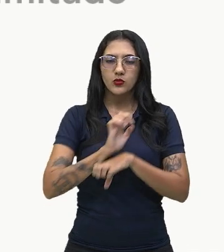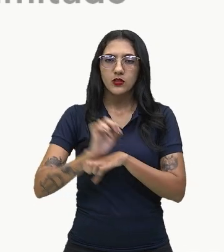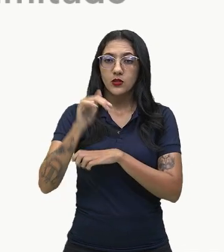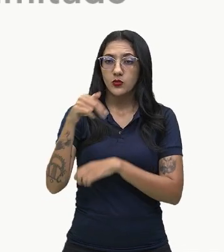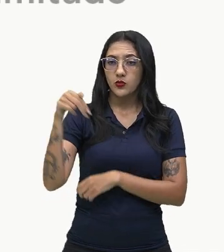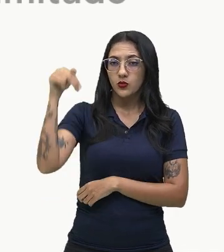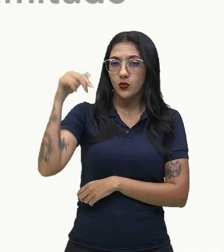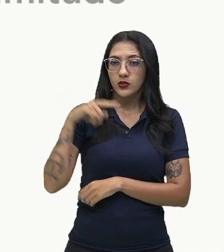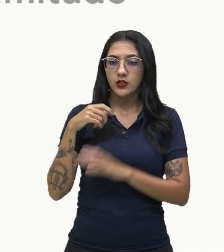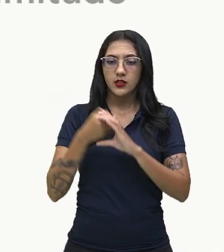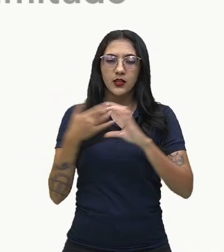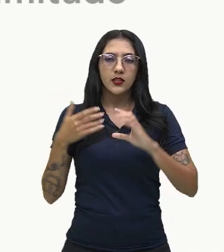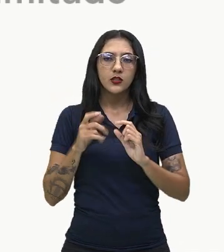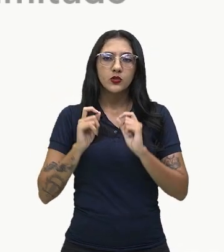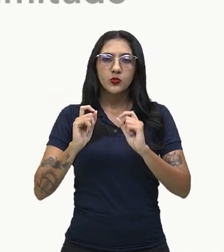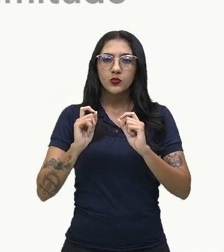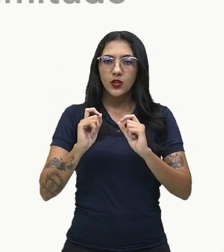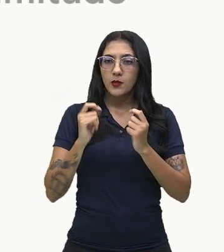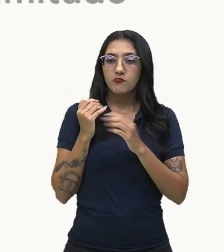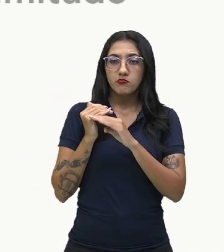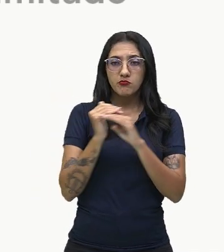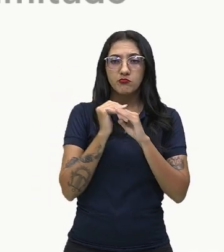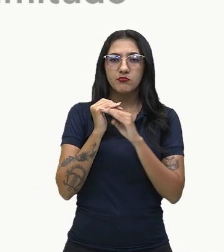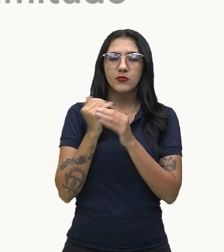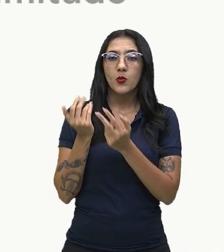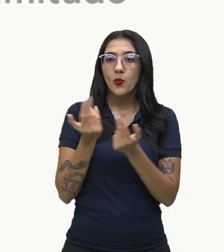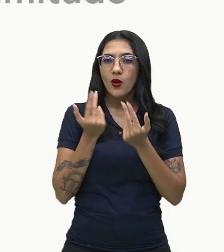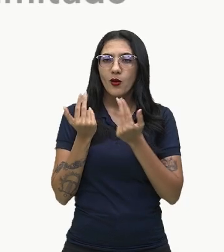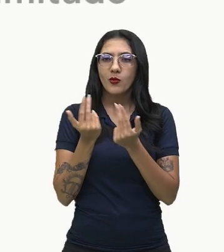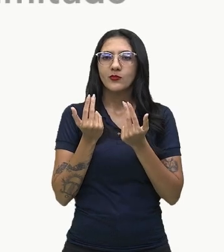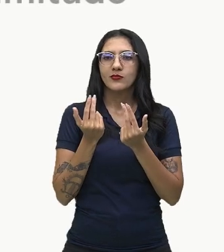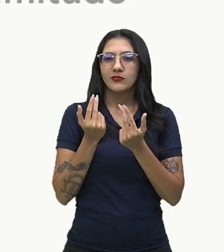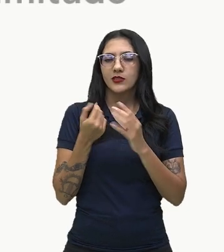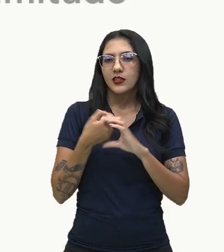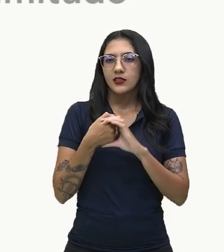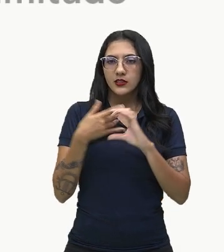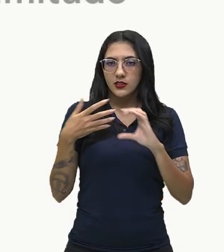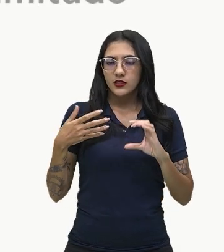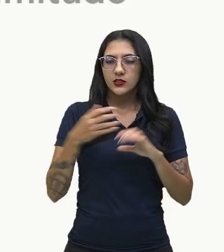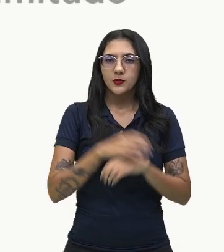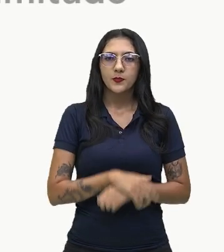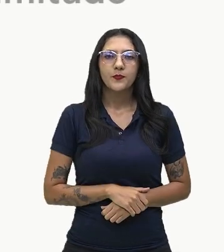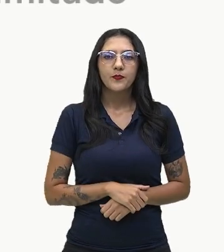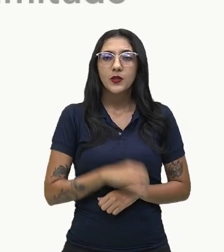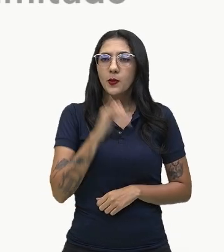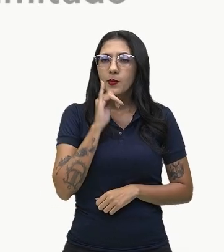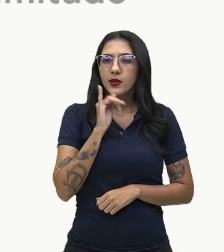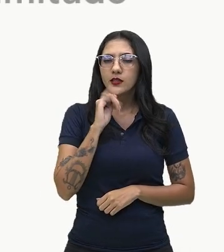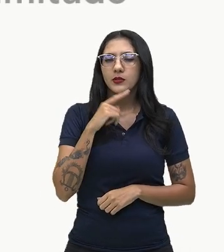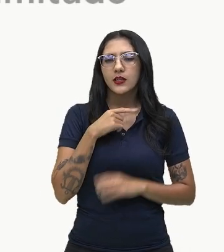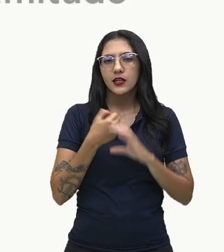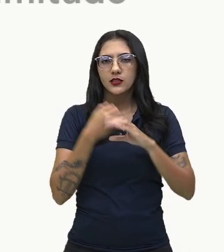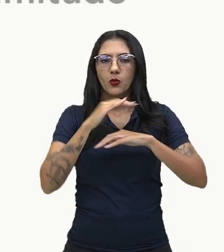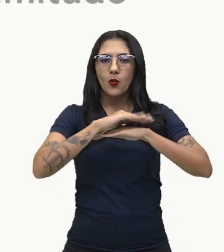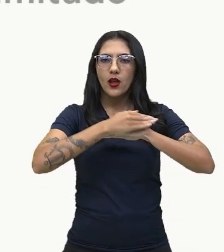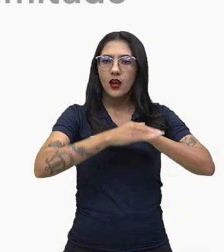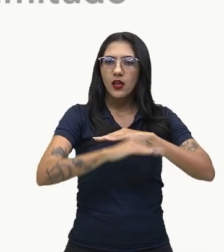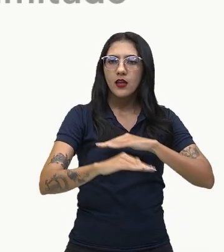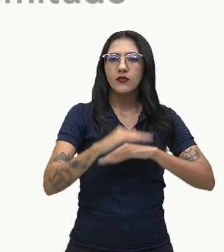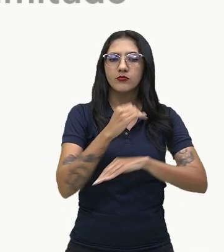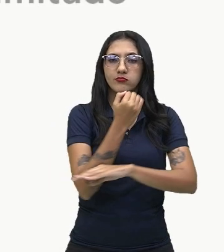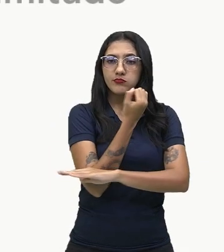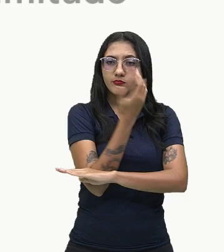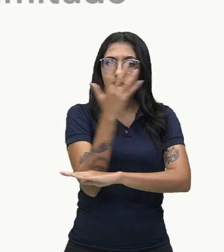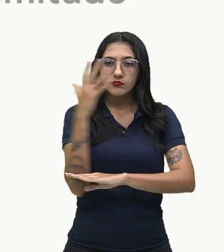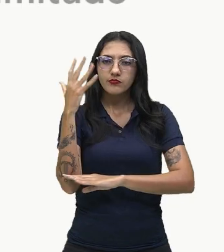possui características físicas em comum, tá bom? Que são aí, por exemplo, relacionados ao relevo, à vegetação, né? Nós